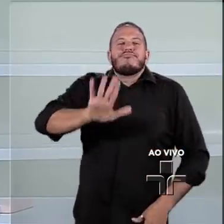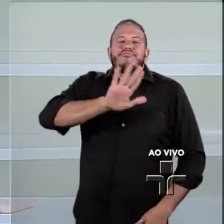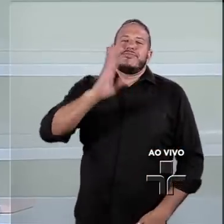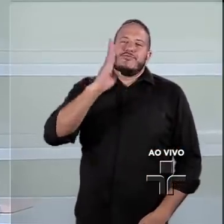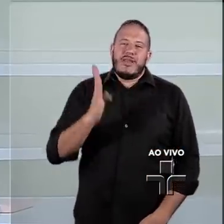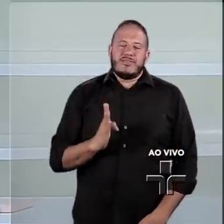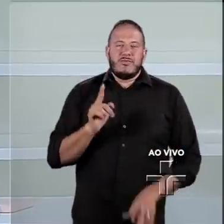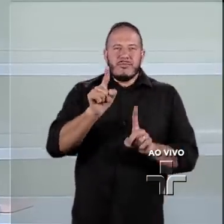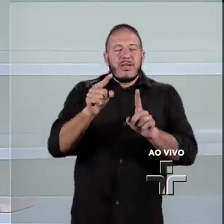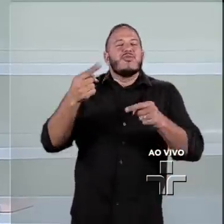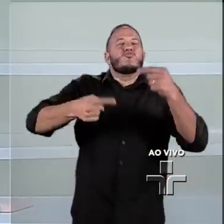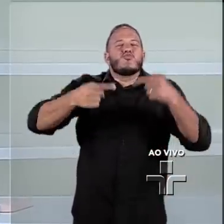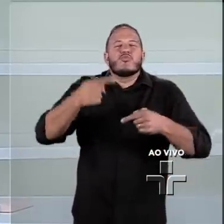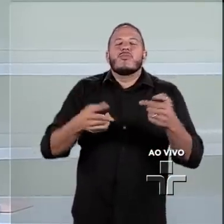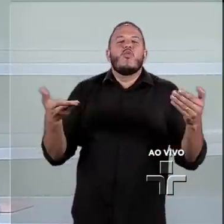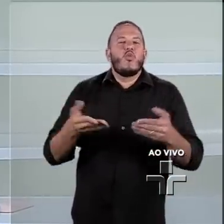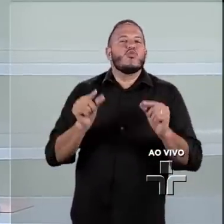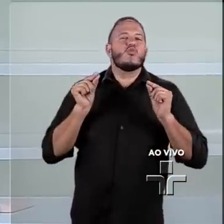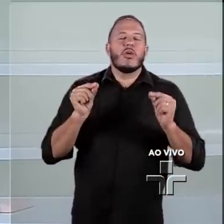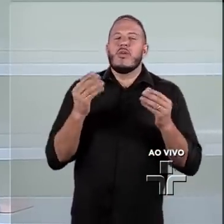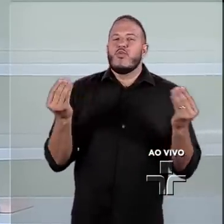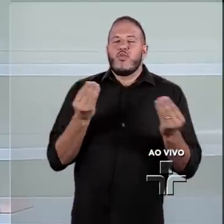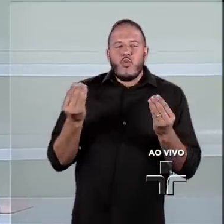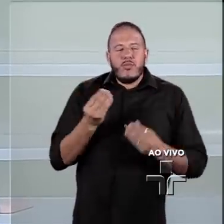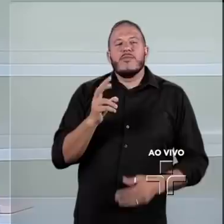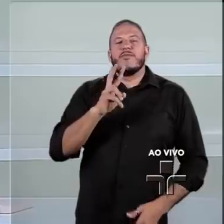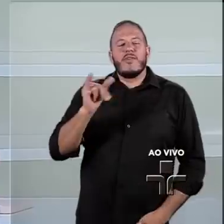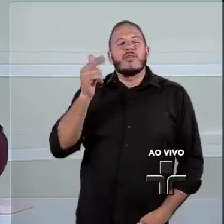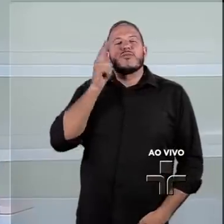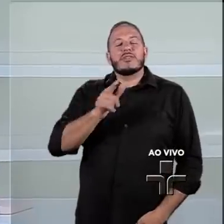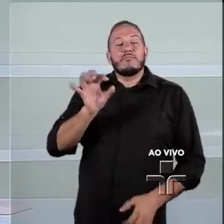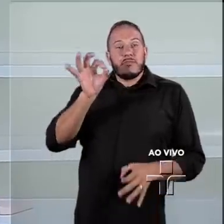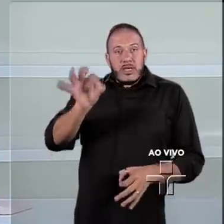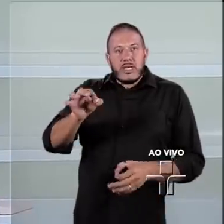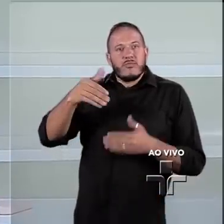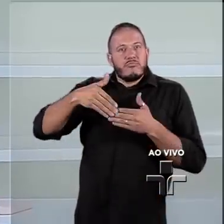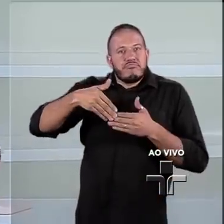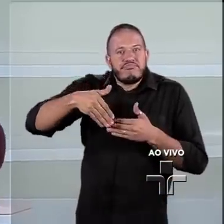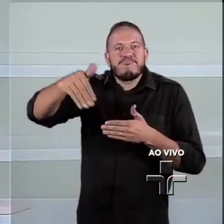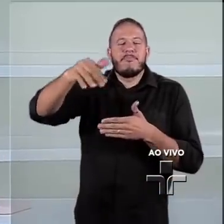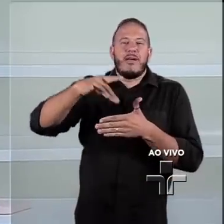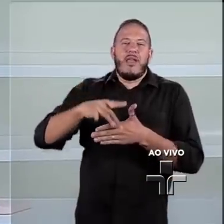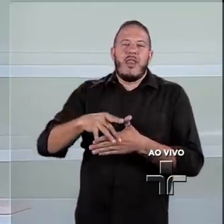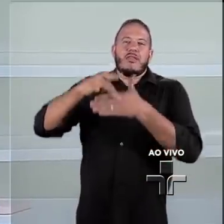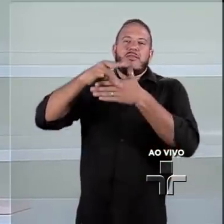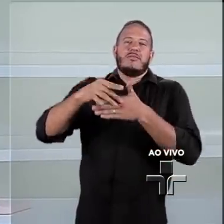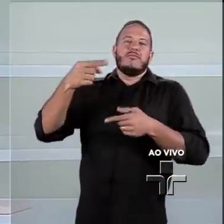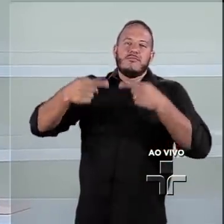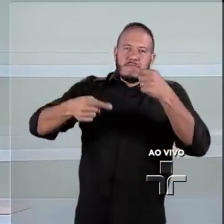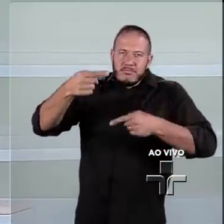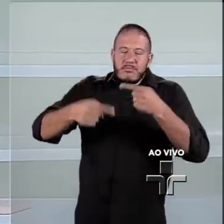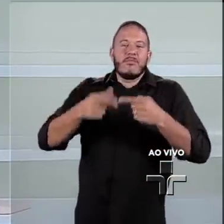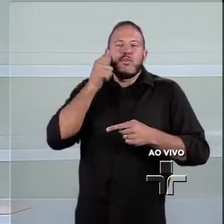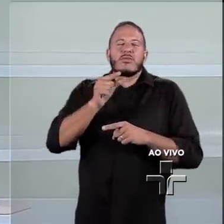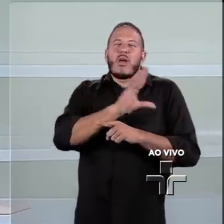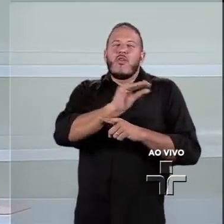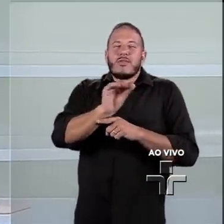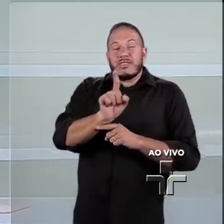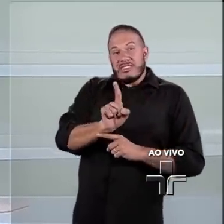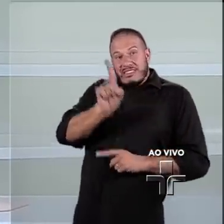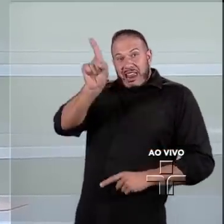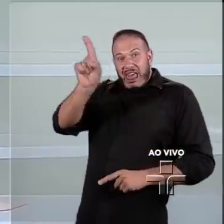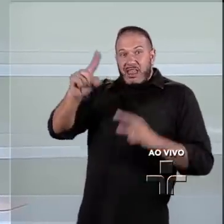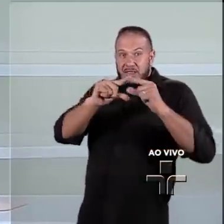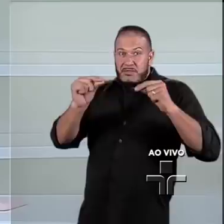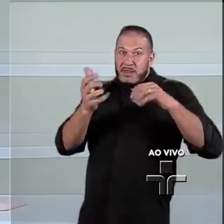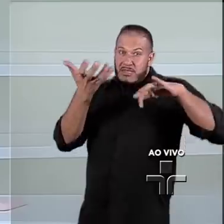E a grande discussão hoje é como é que vai se dar a liderança política para convencimento do Congresso Nacional. Então,